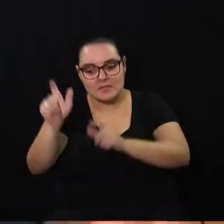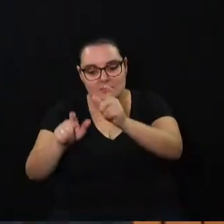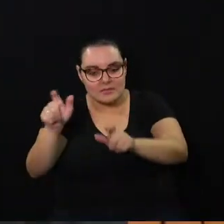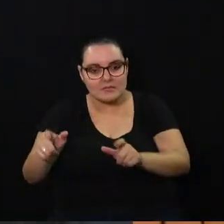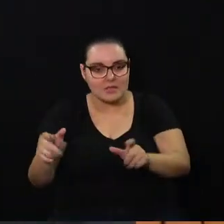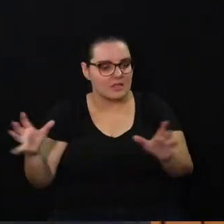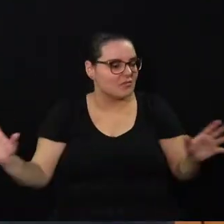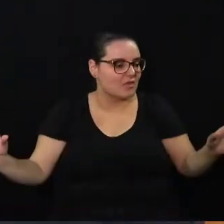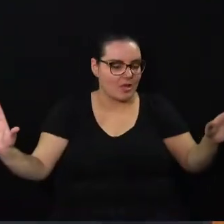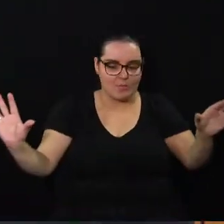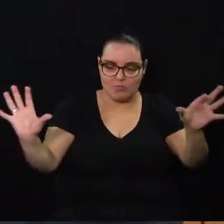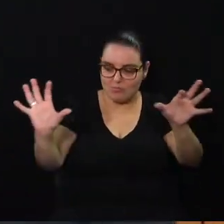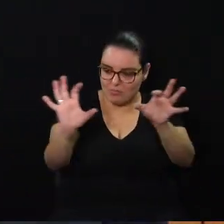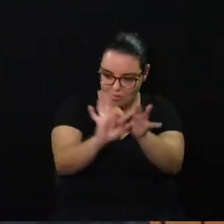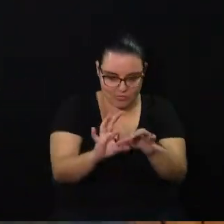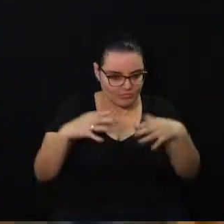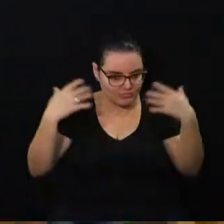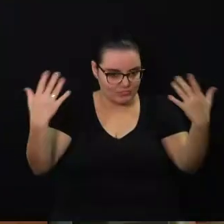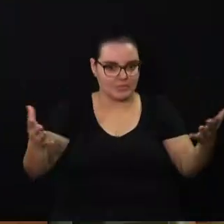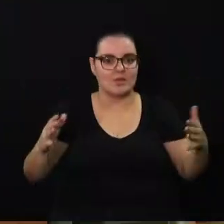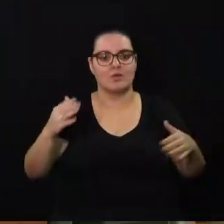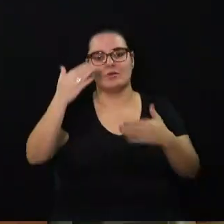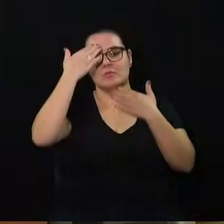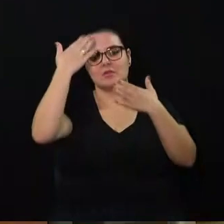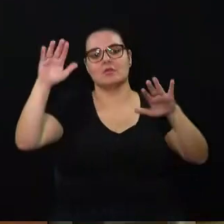tudo interligado muito obrigado